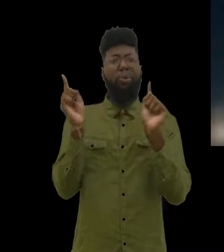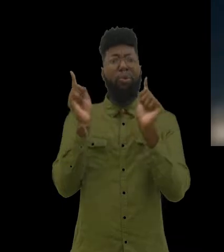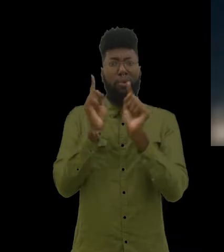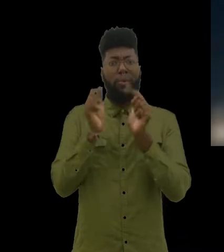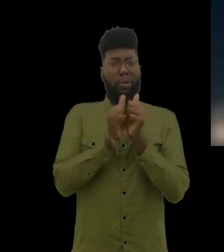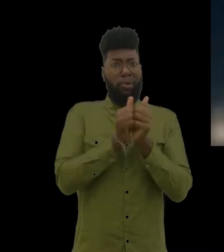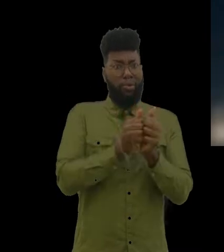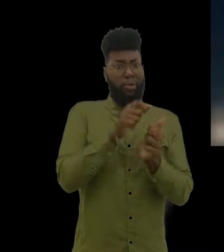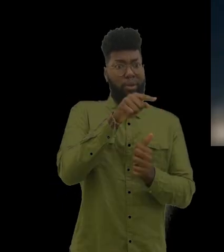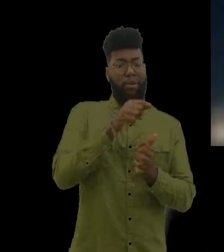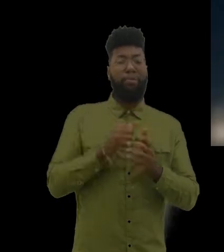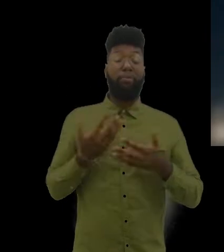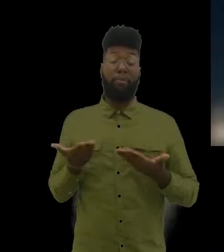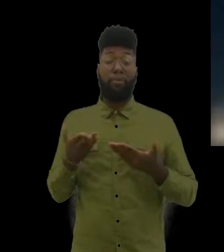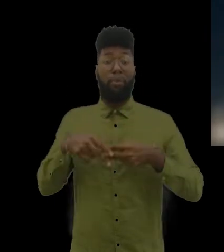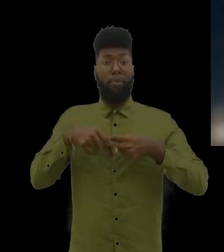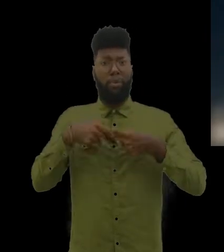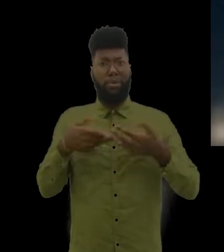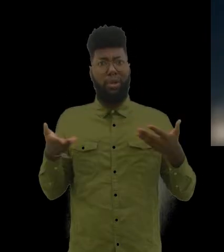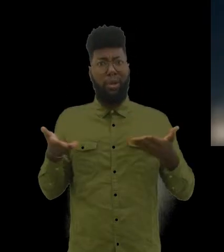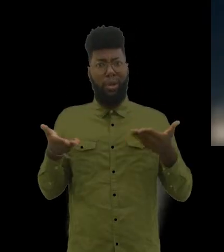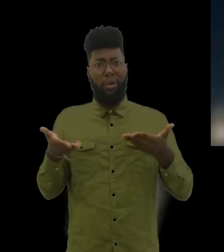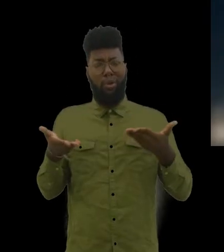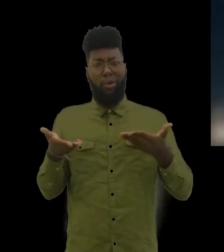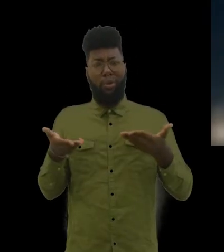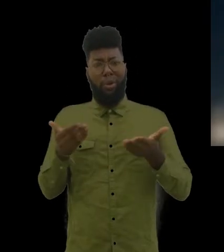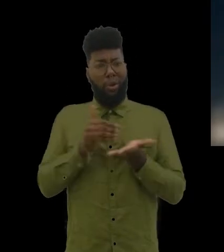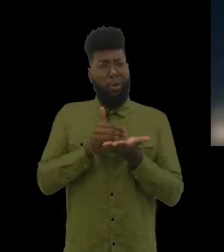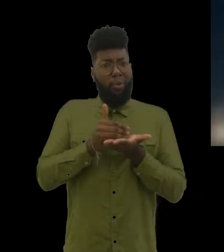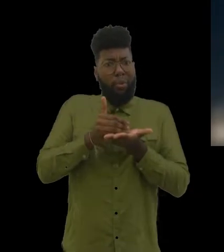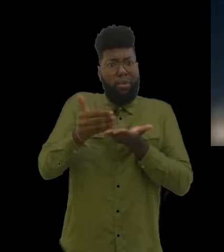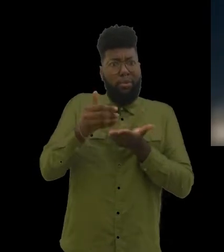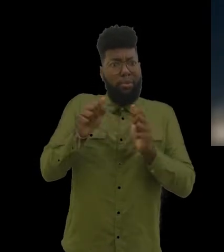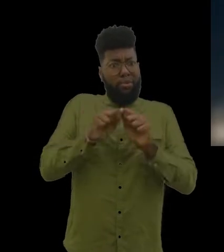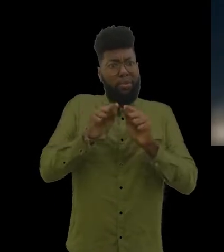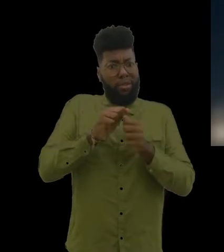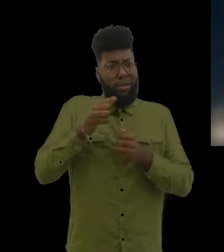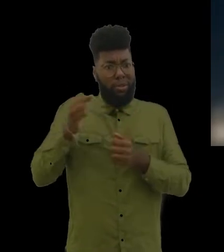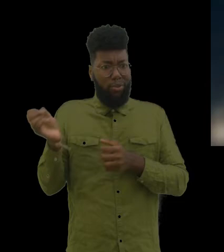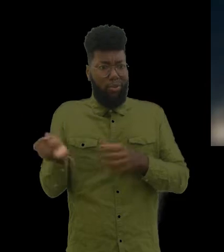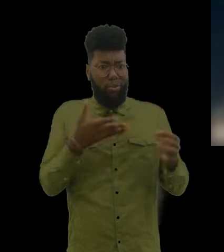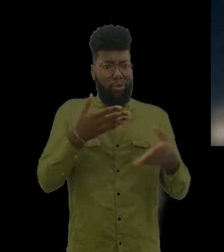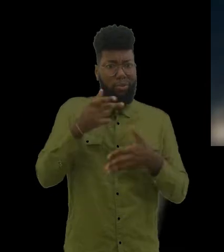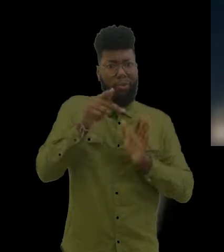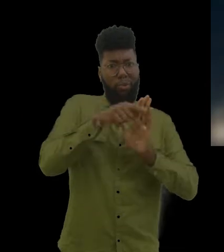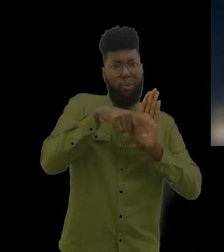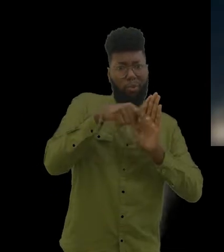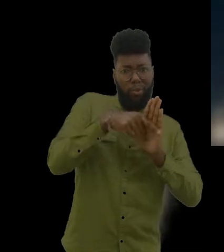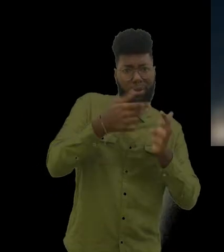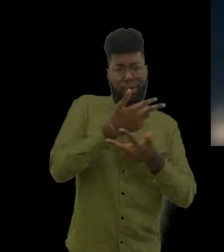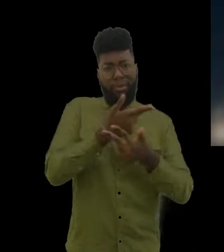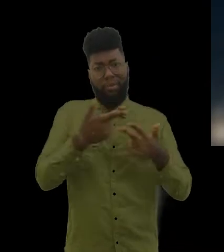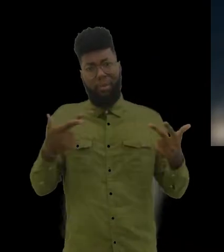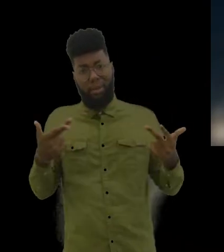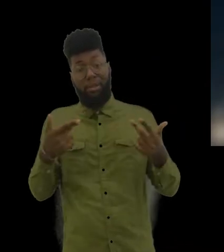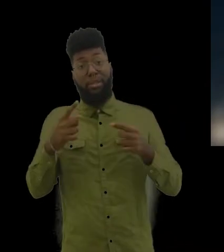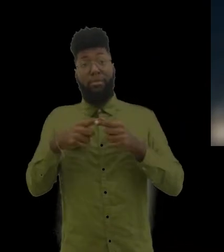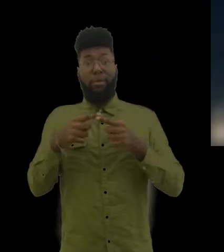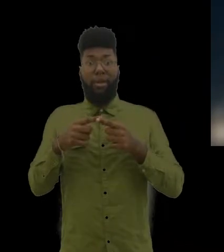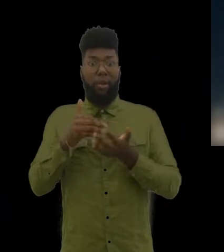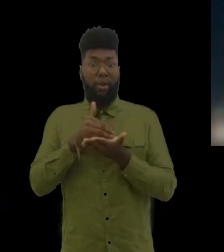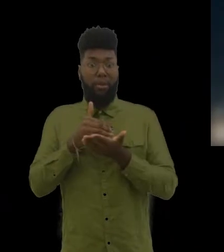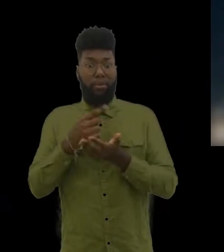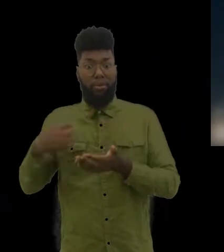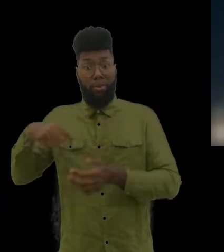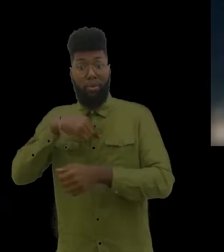ficando muito maior do que a gente imaginou no início, né? Quando a gente entrou numa época de pandemia,